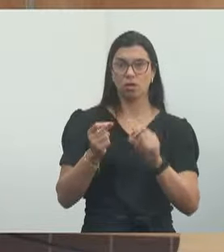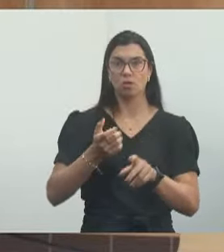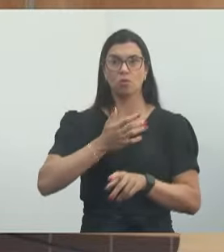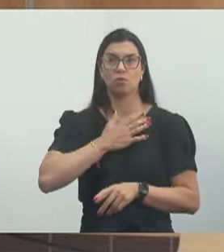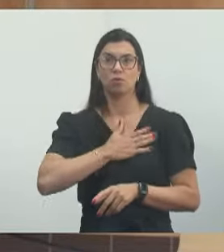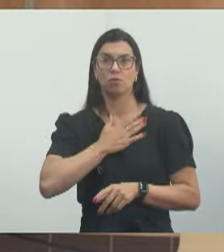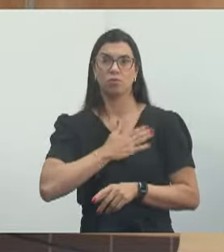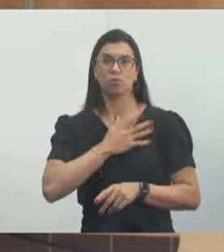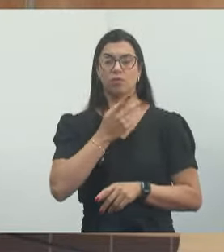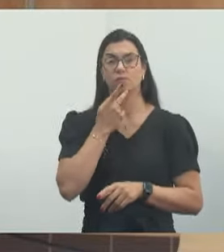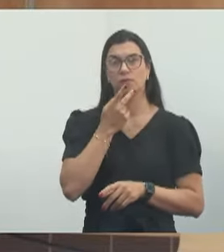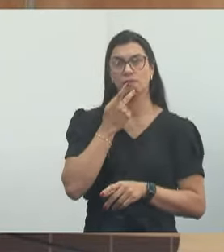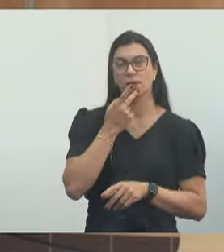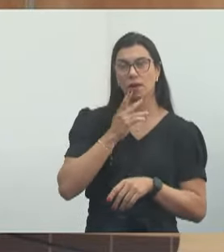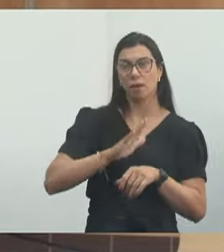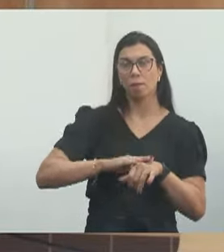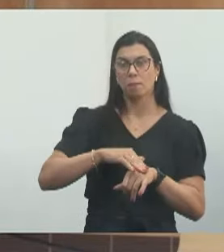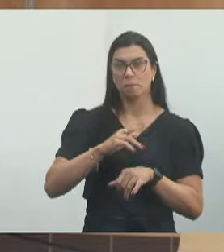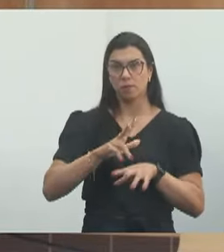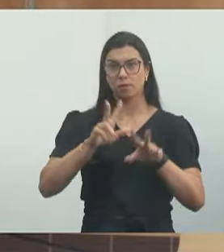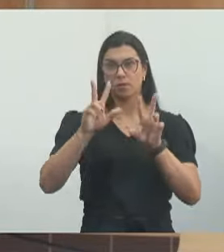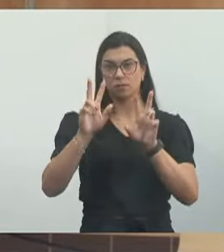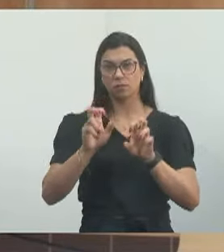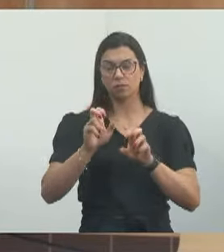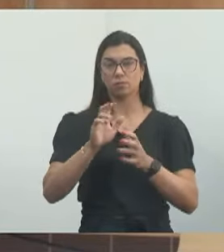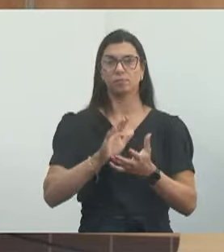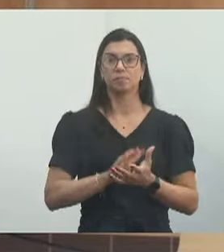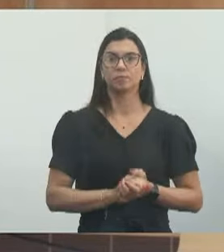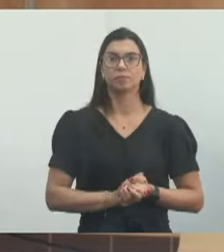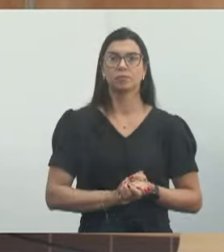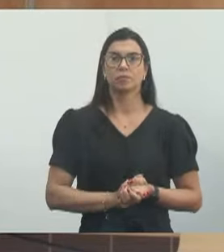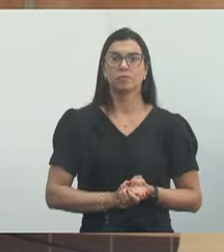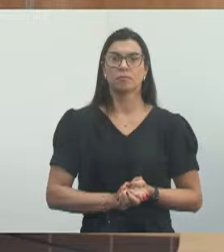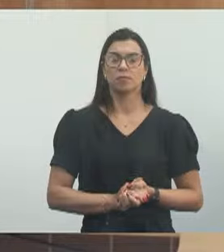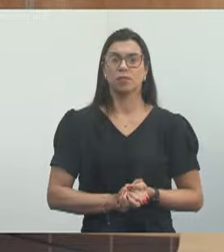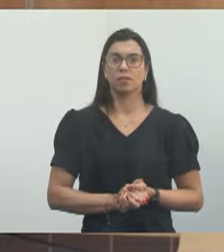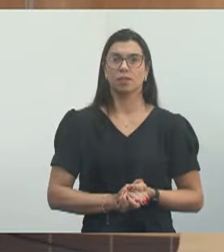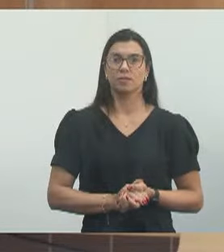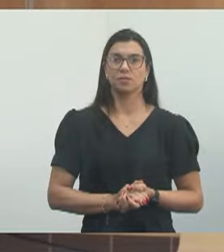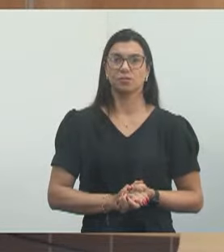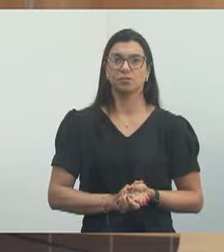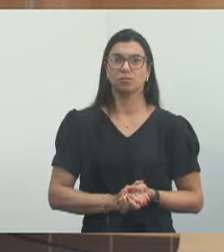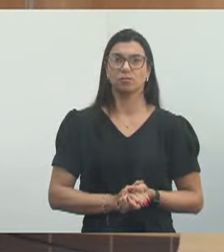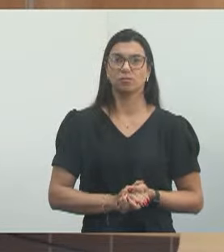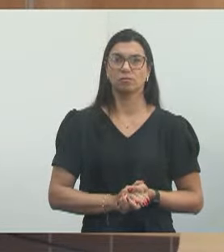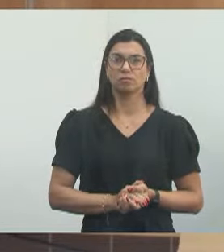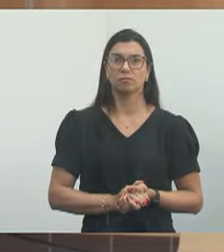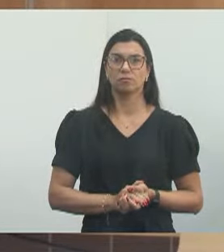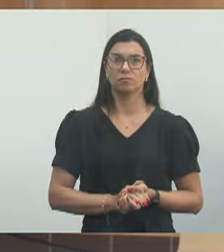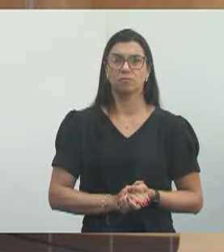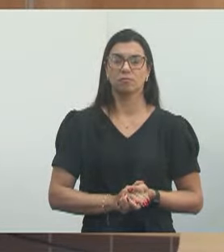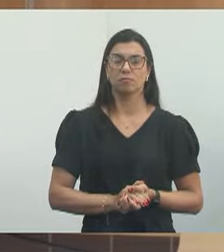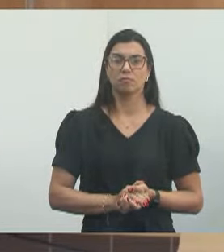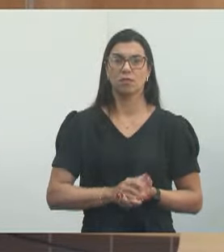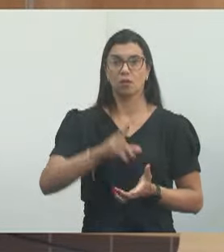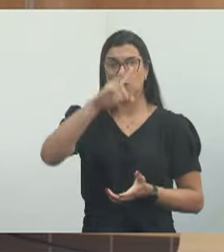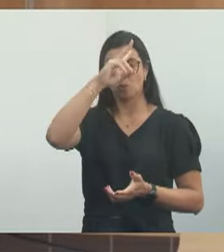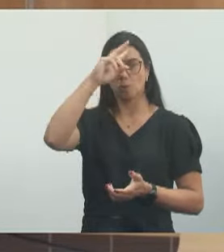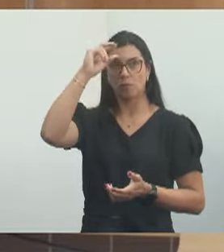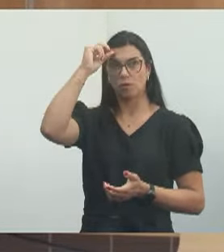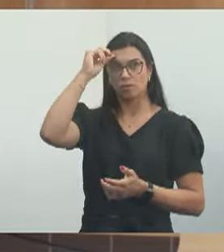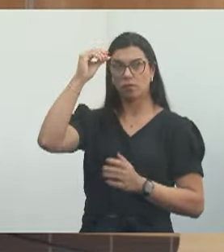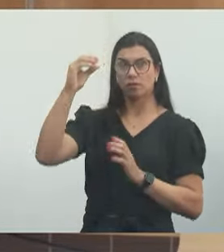de falar mais sobre isso, mas eu vou ler para ter mais segurança. Eu vou ler a mensagem que o prefeito